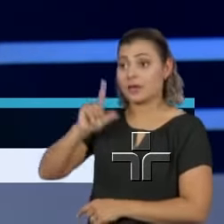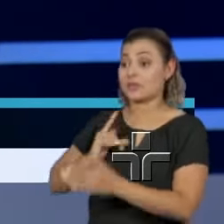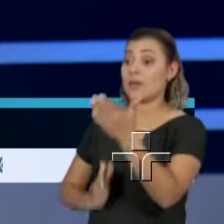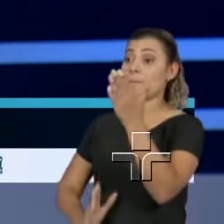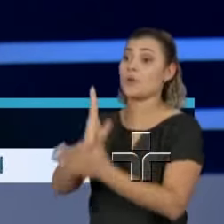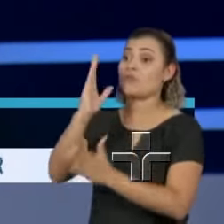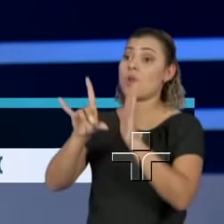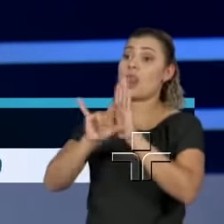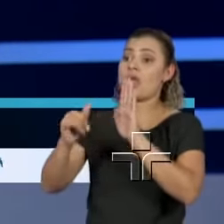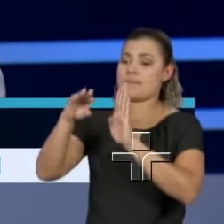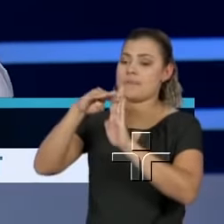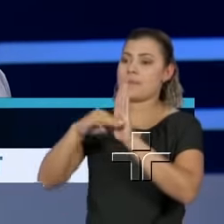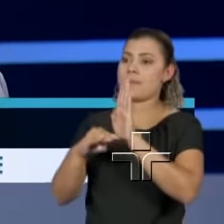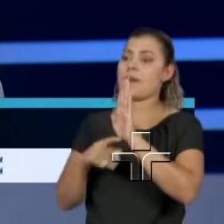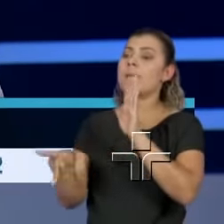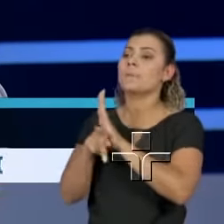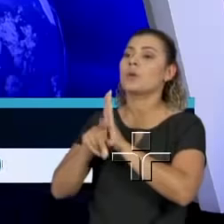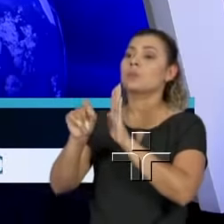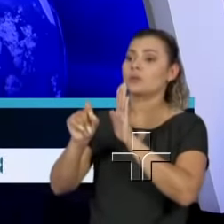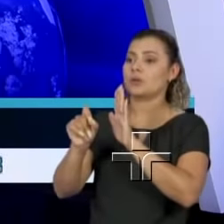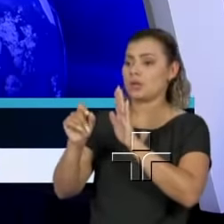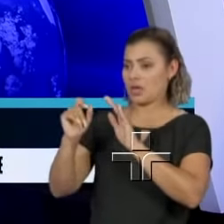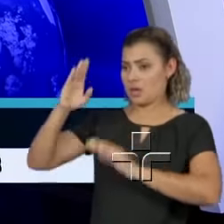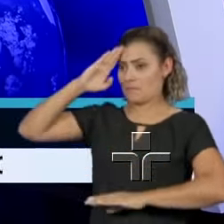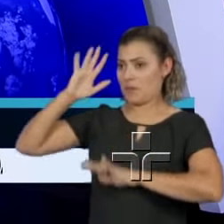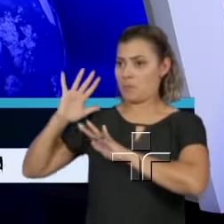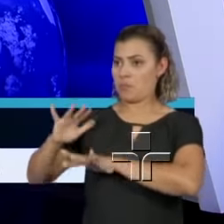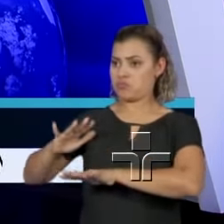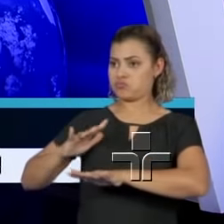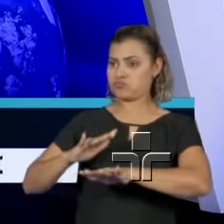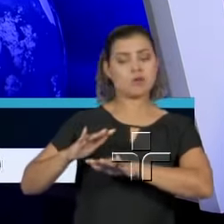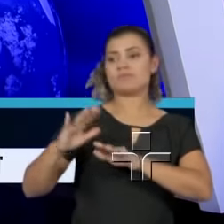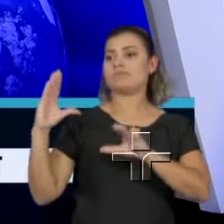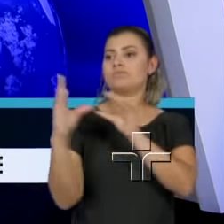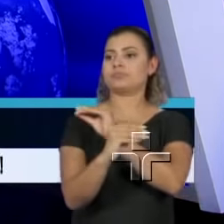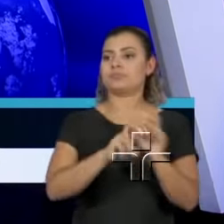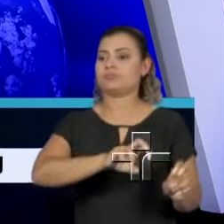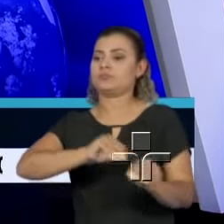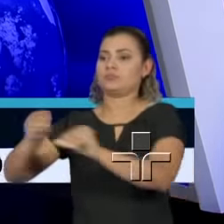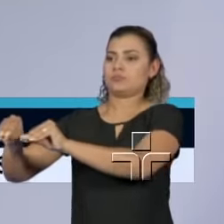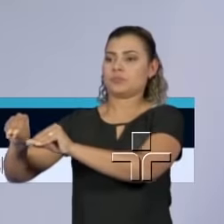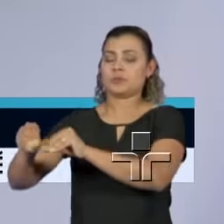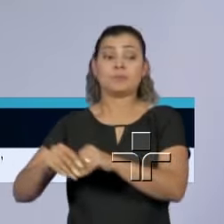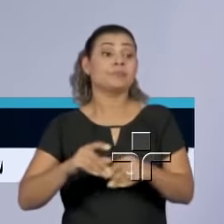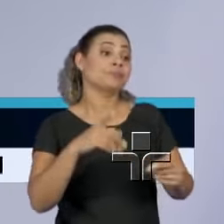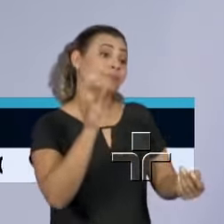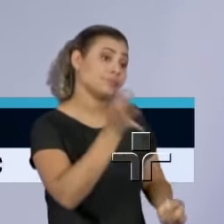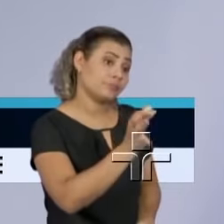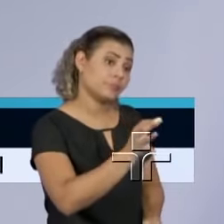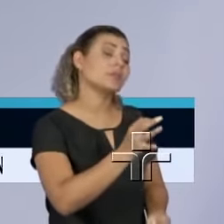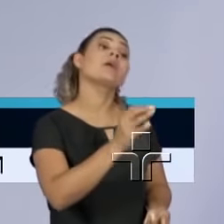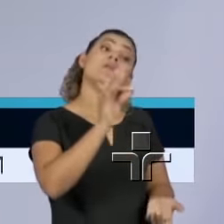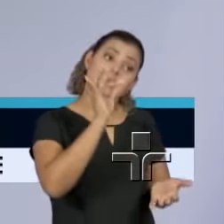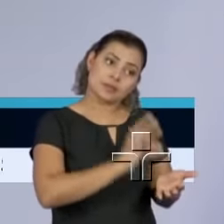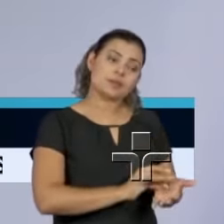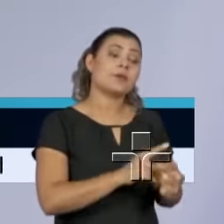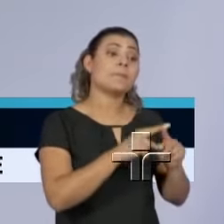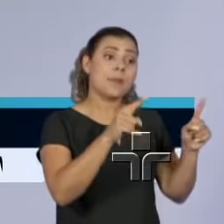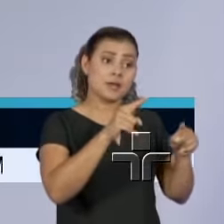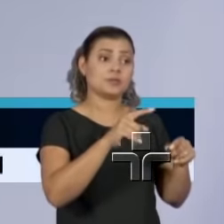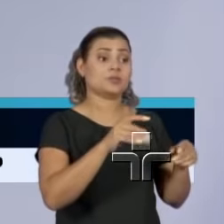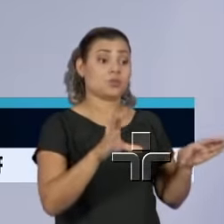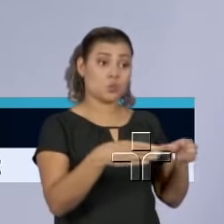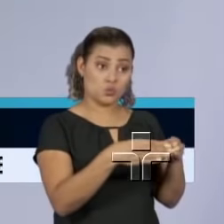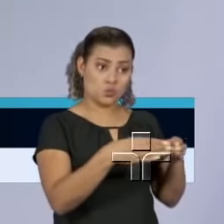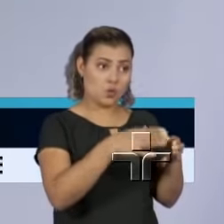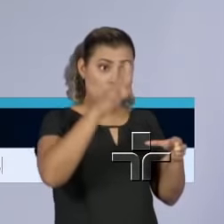legislação determinando a retirada das forças americanas do Iraque. O governo precisa cumprir o que o parlamento iraniano, mas o parlamento